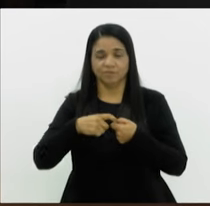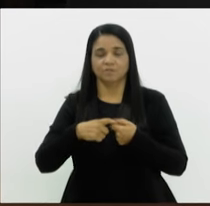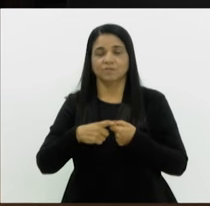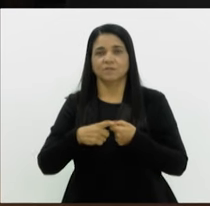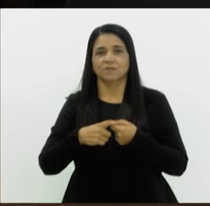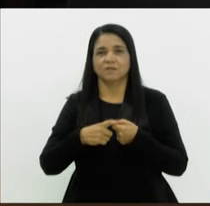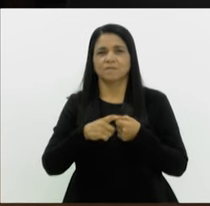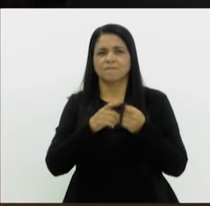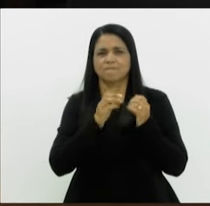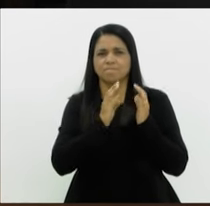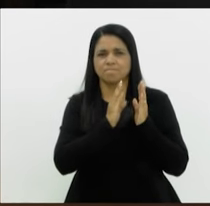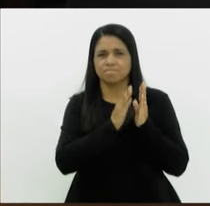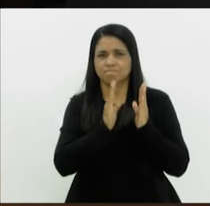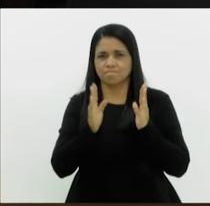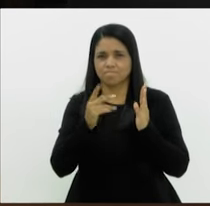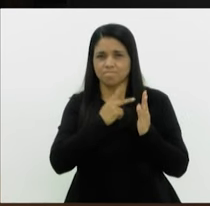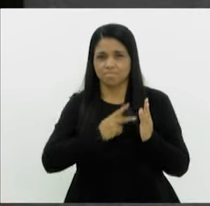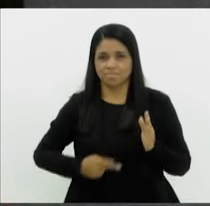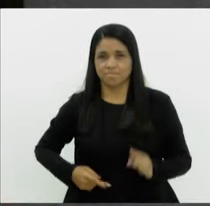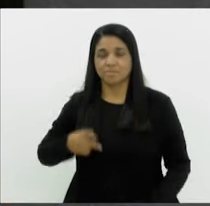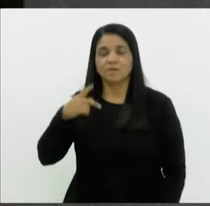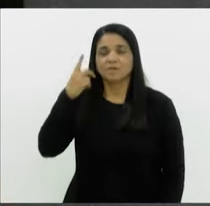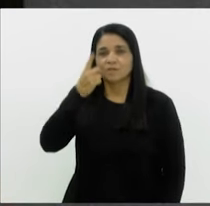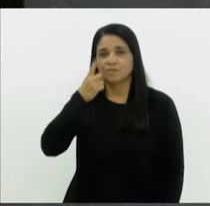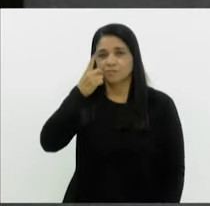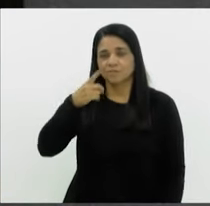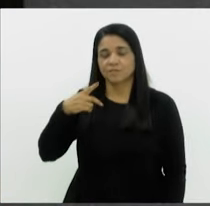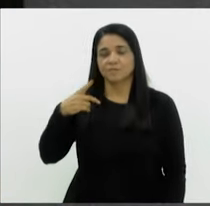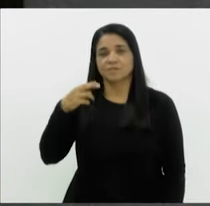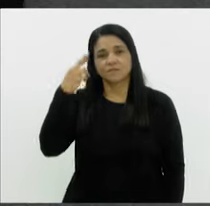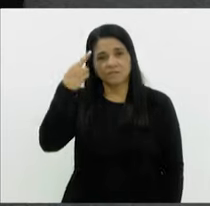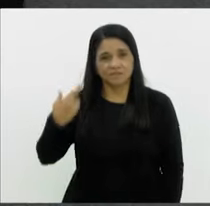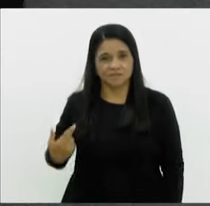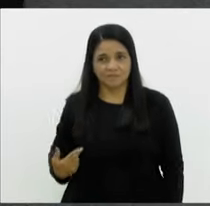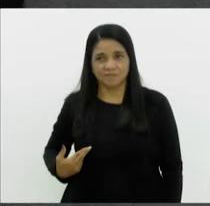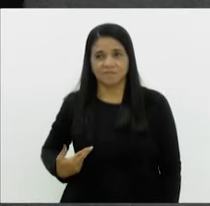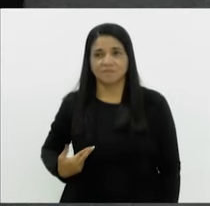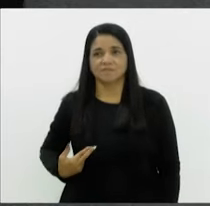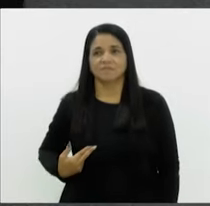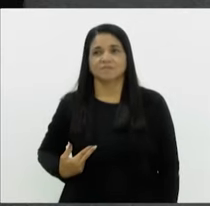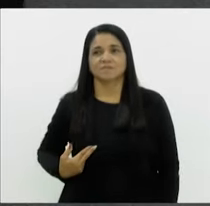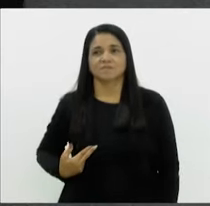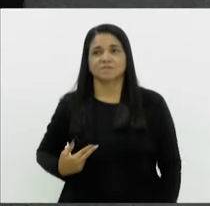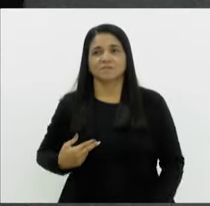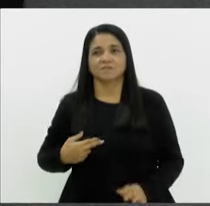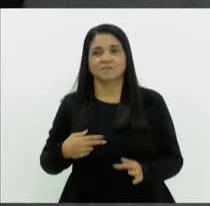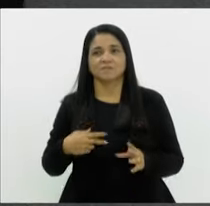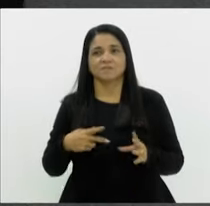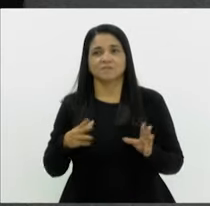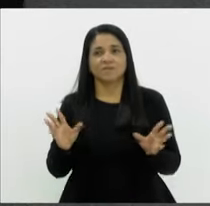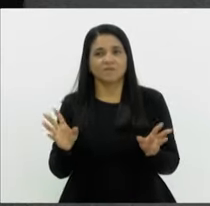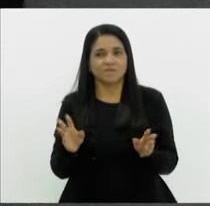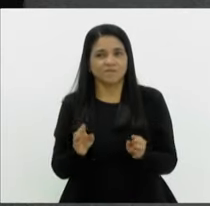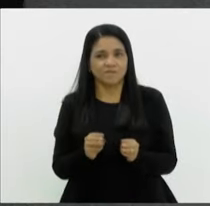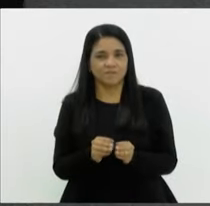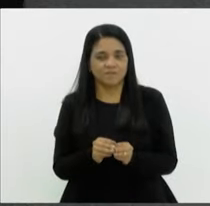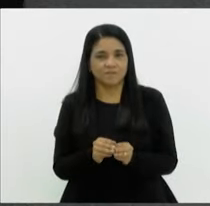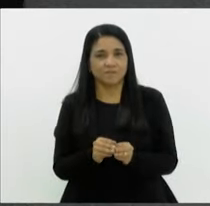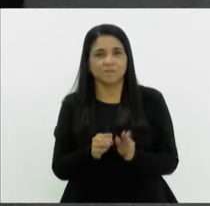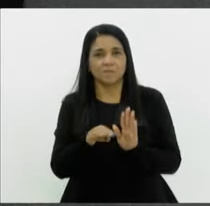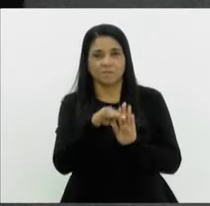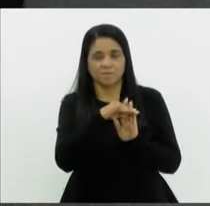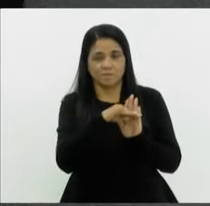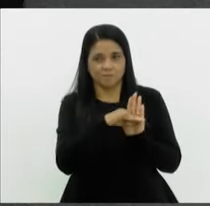Ordem, senhora presidente. Deputada Renata, por favor. Muito rápido, senhor presidente, pela ordem, antes de terminar a pauta, só para dizer que